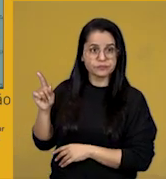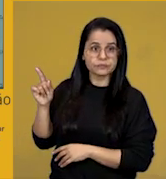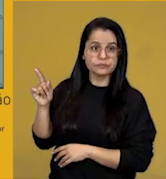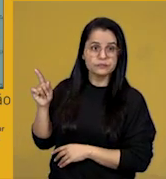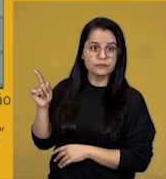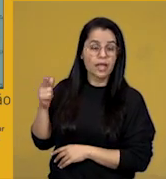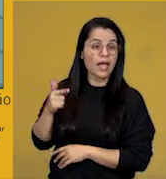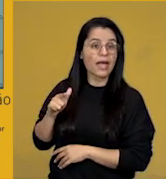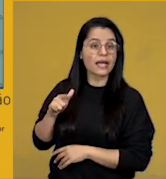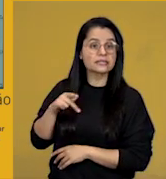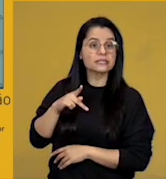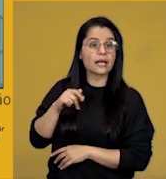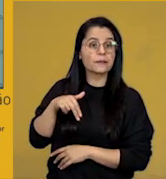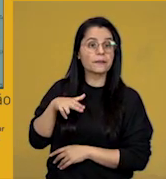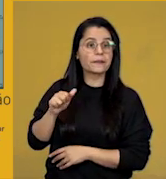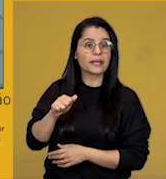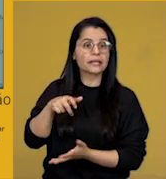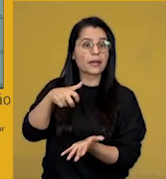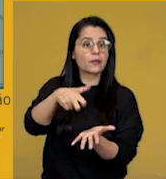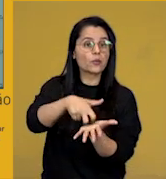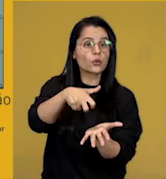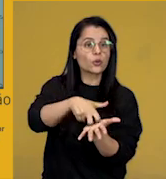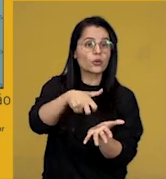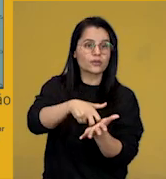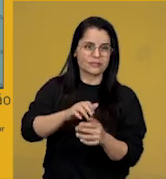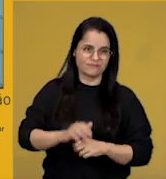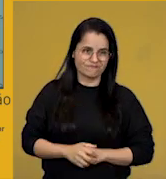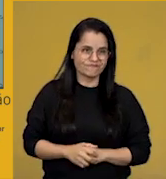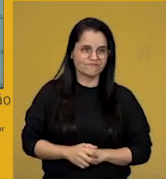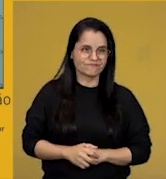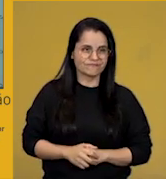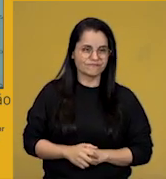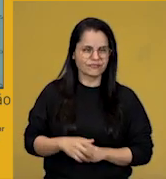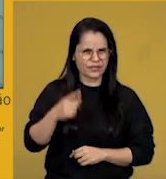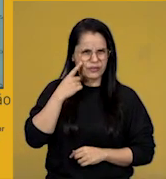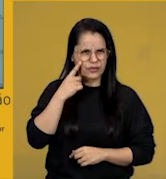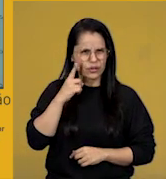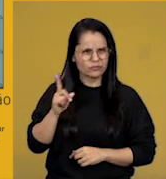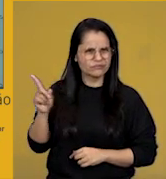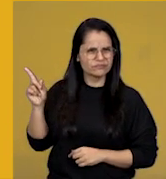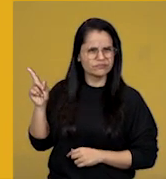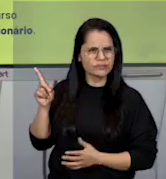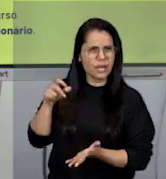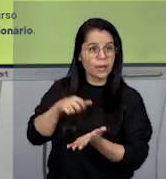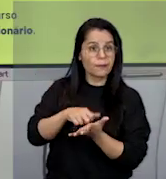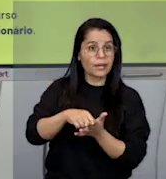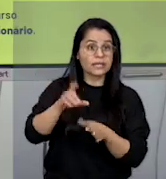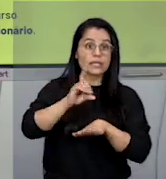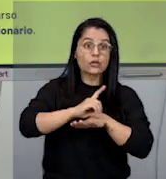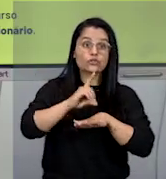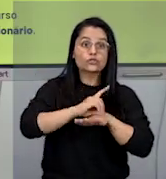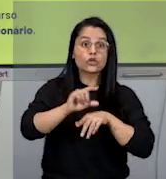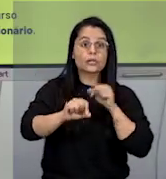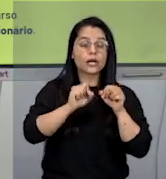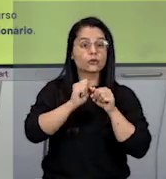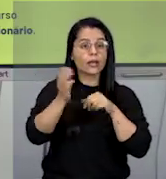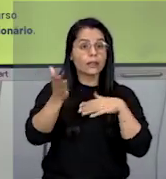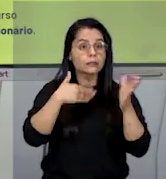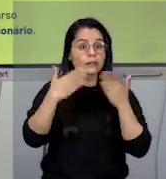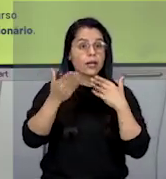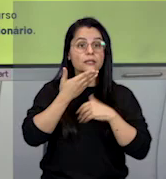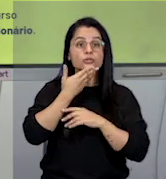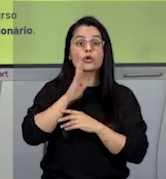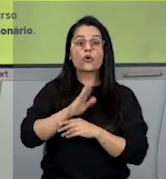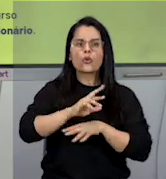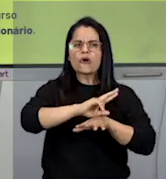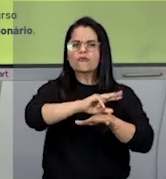com outro conceito que é, por exemplo, a punição. Pena, pena. E aí o dicionário, ele vai trazer